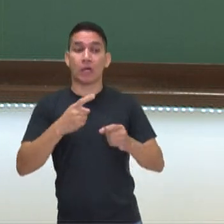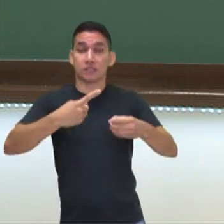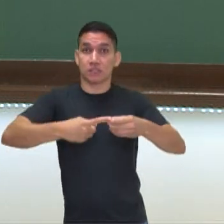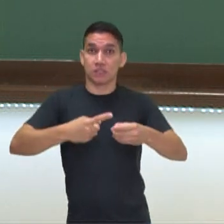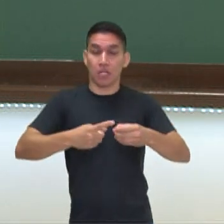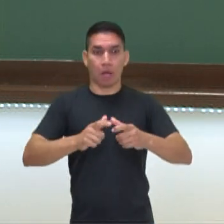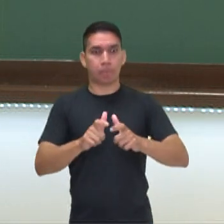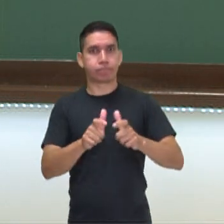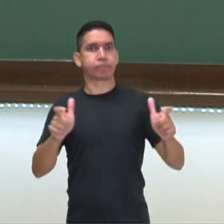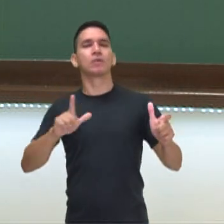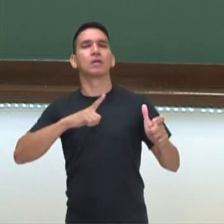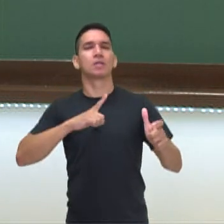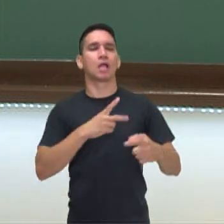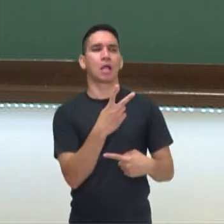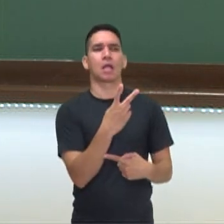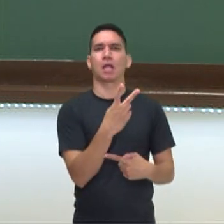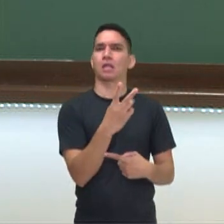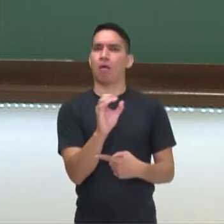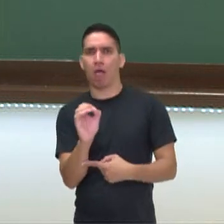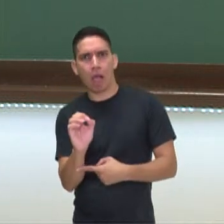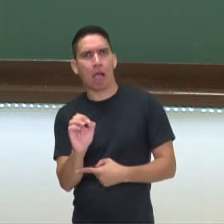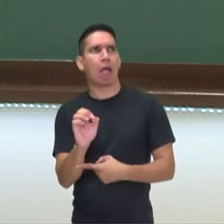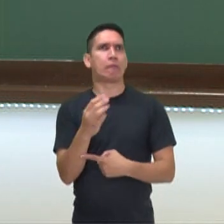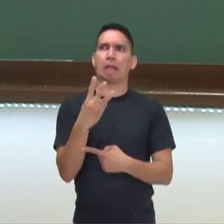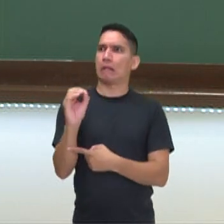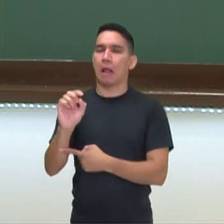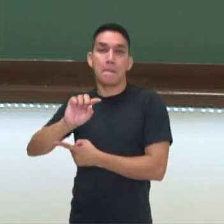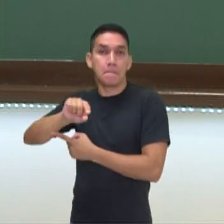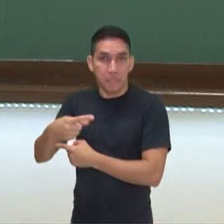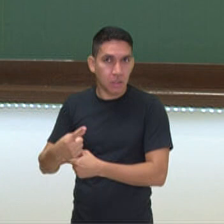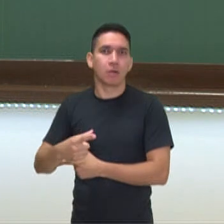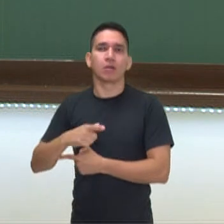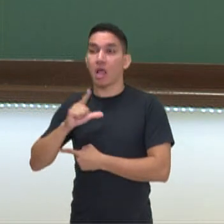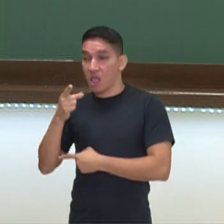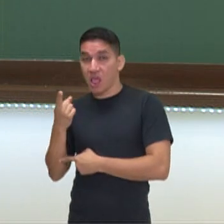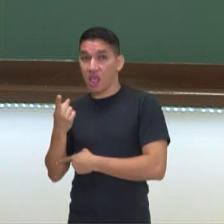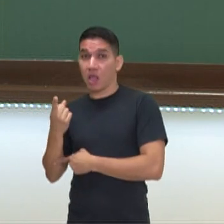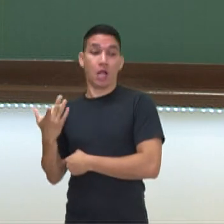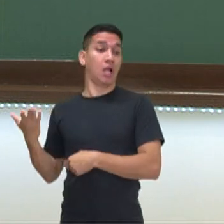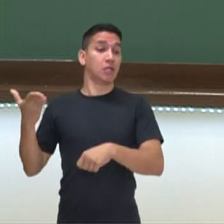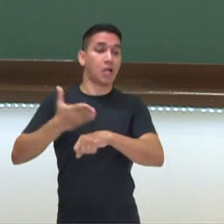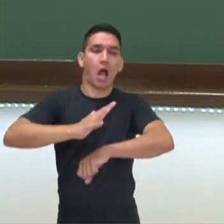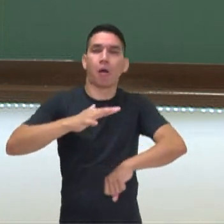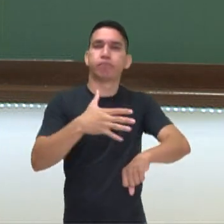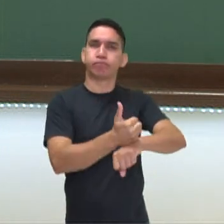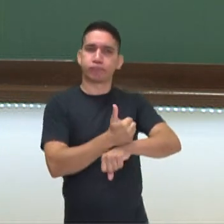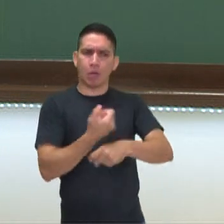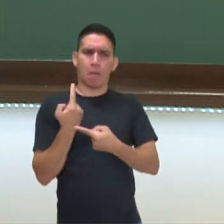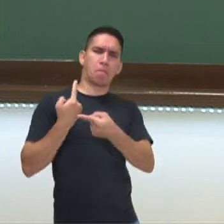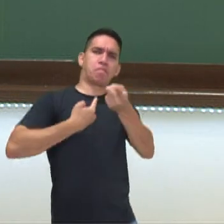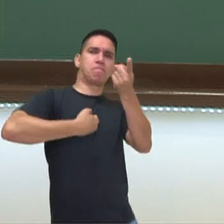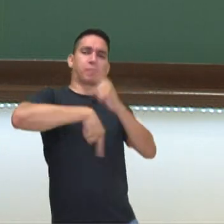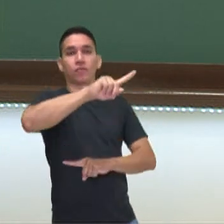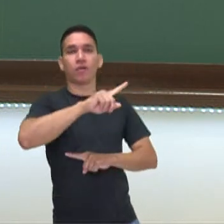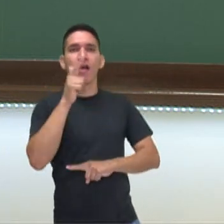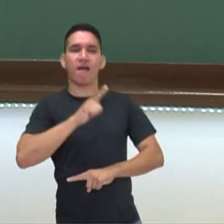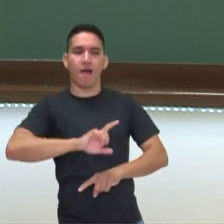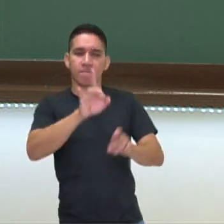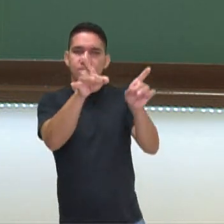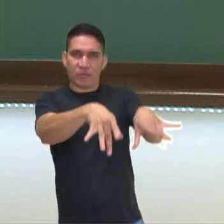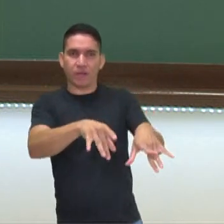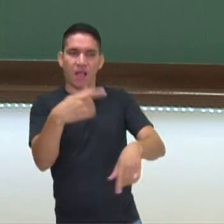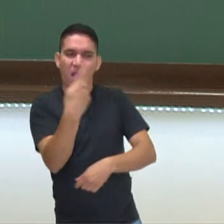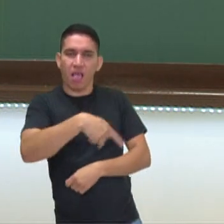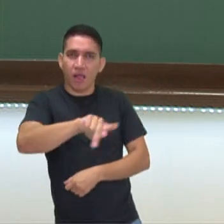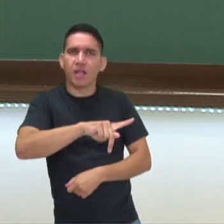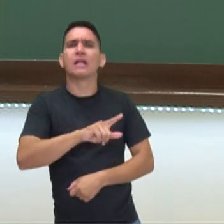mil pessoas. O Cortés domina essa cidade, vence os habitantes de Tenochtitlán. Aí a gente vai ter a